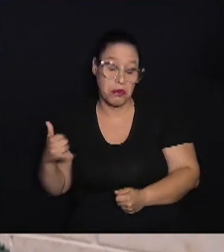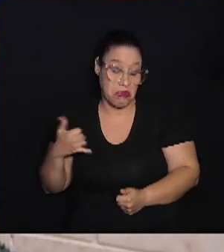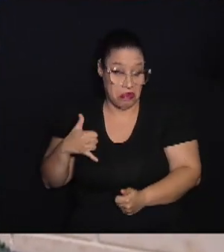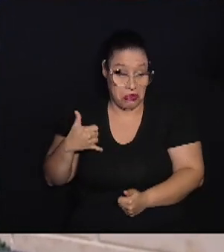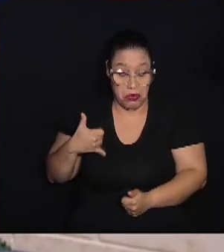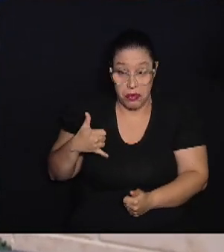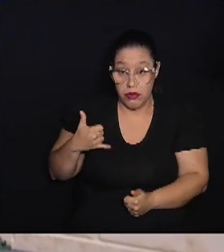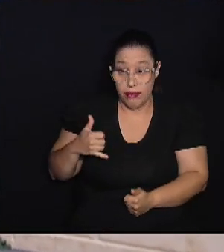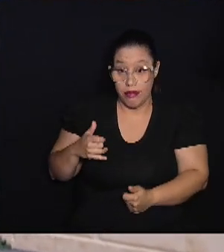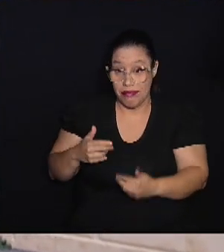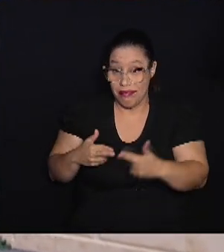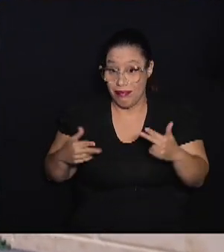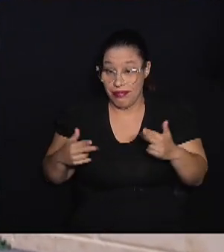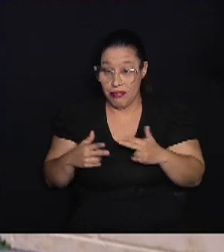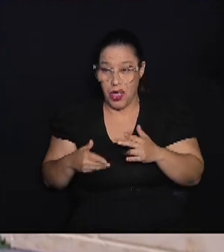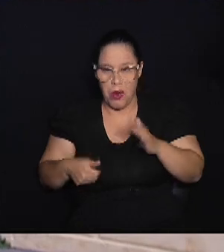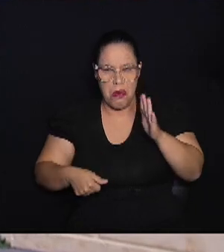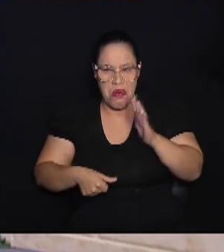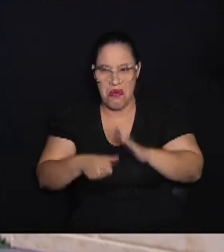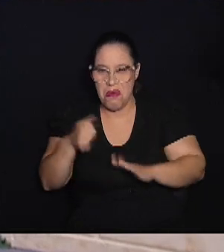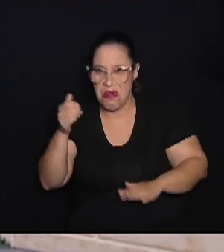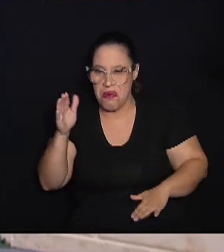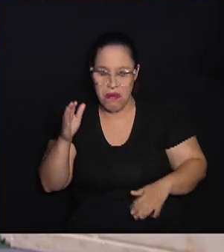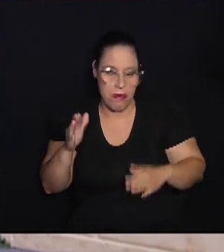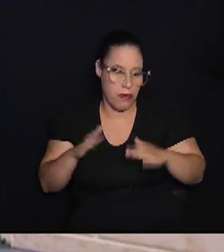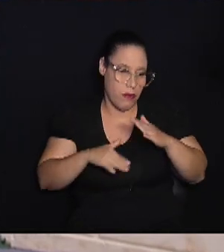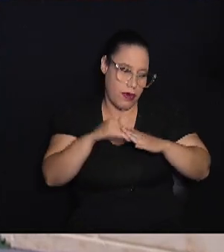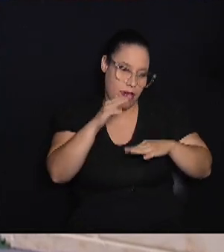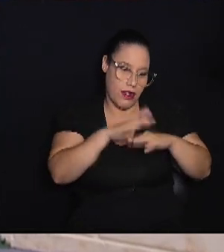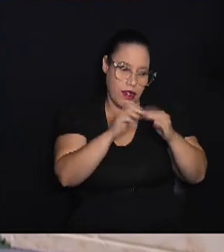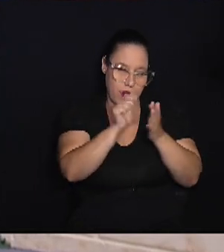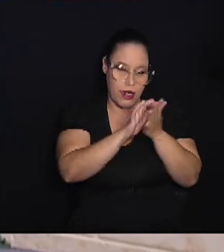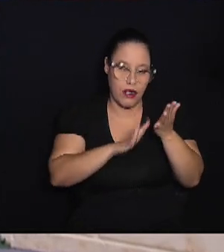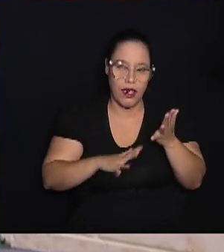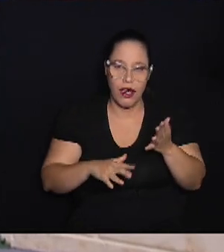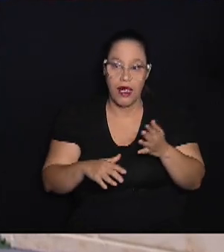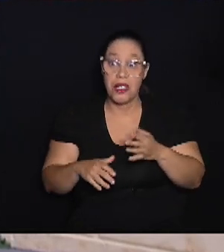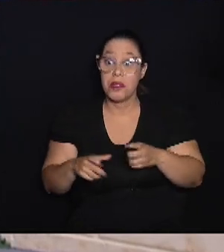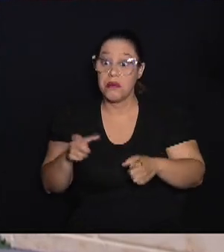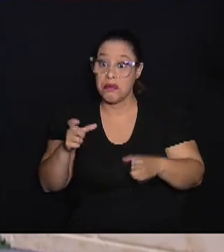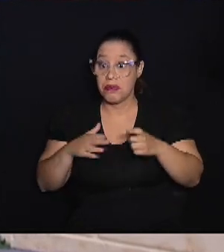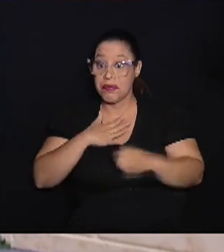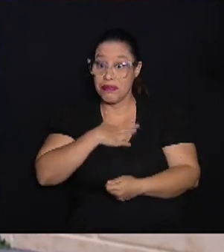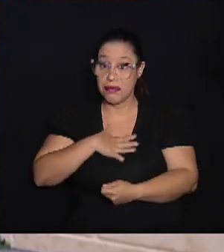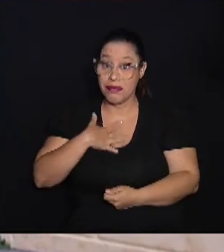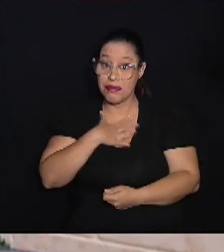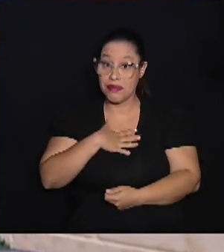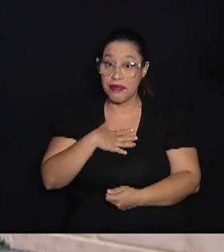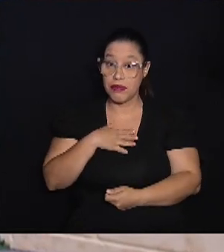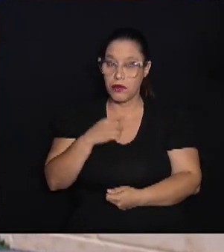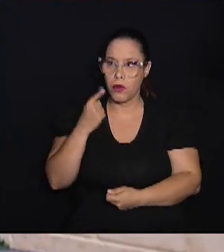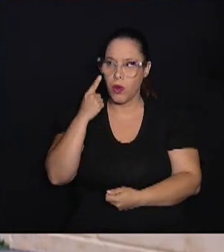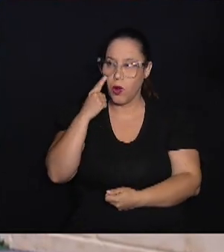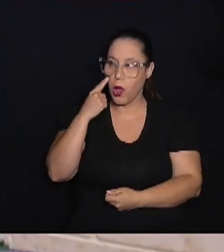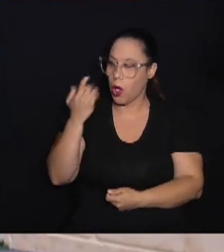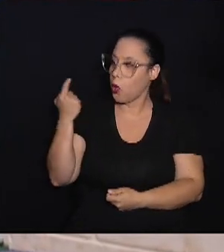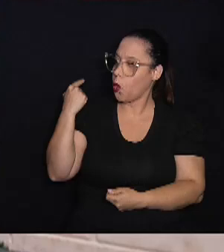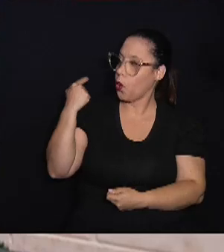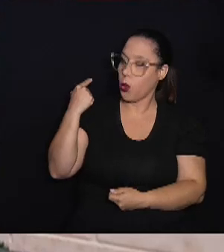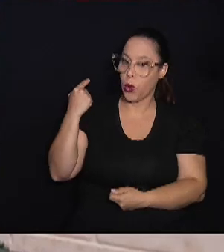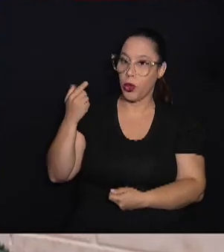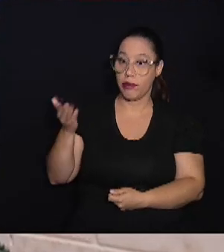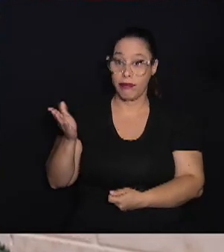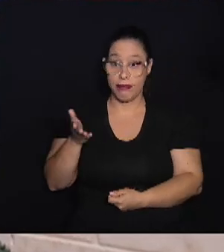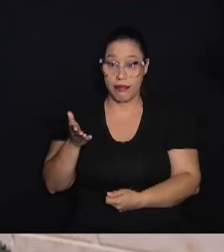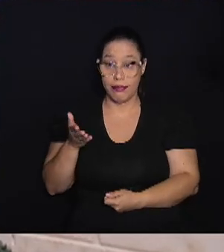etárias e tem mais muitas atividades também. O pessoalzinho aqui gosta bastante, tá? Aqui atrás, agora, neste momento,